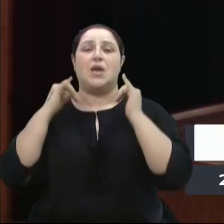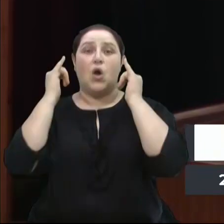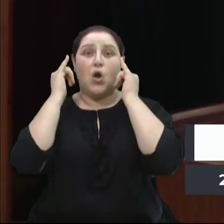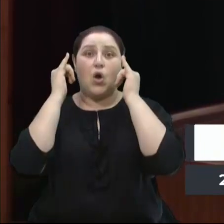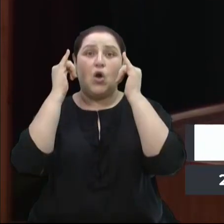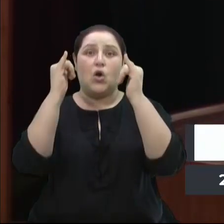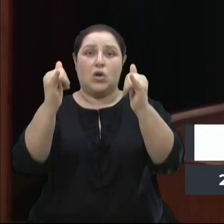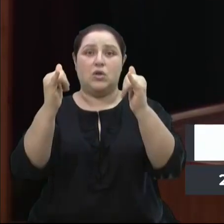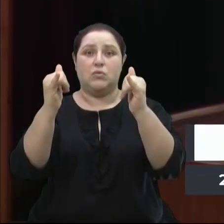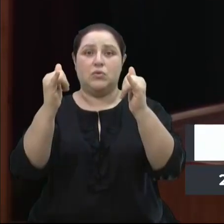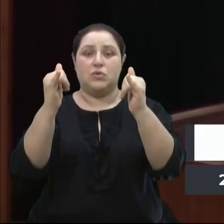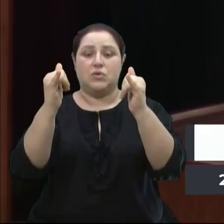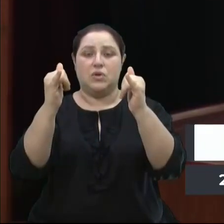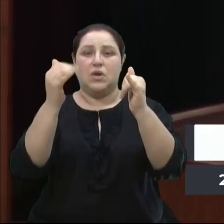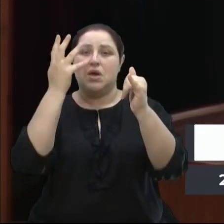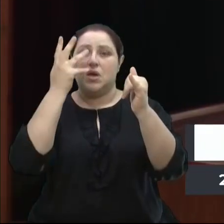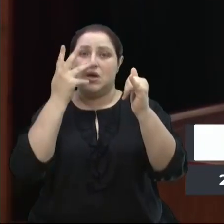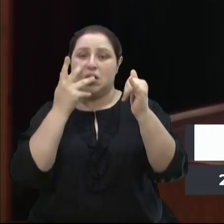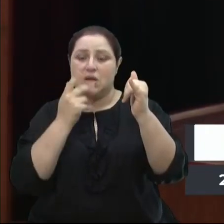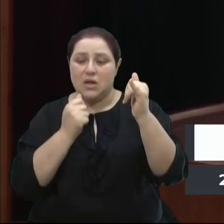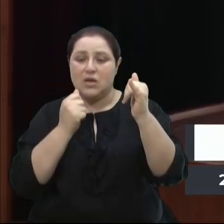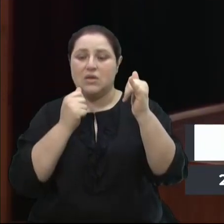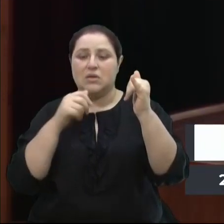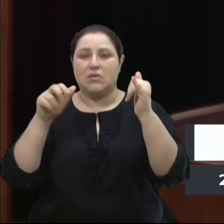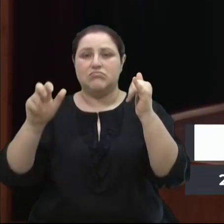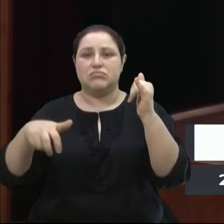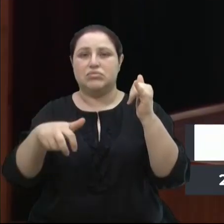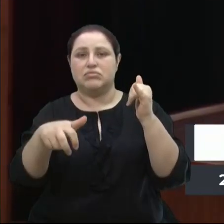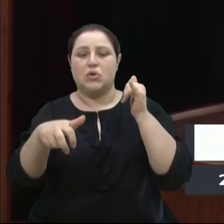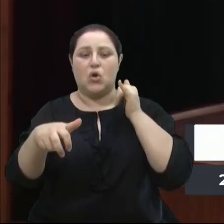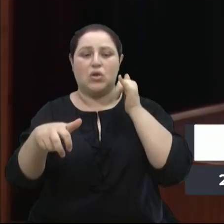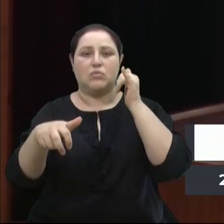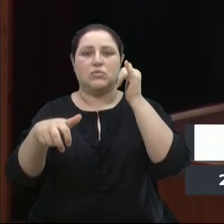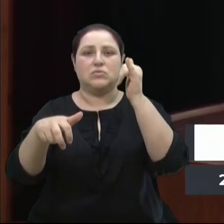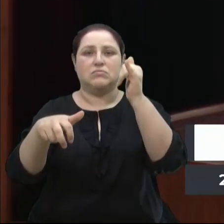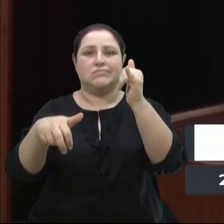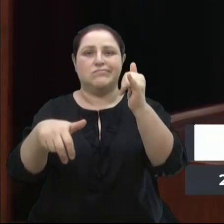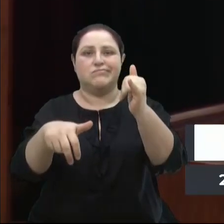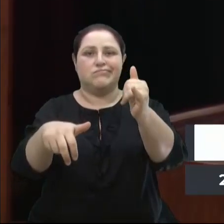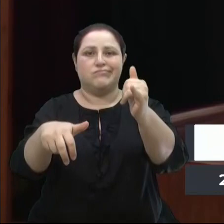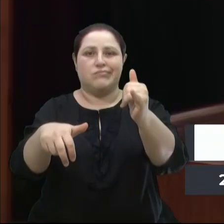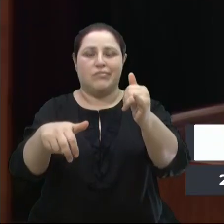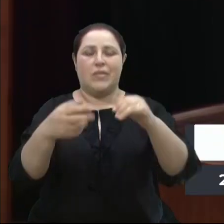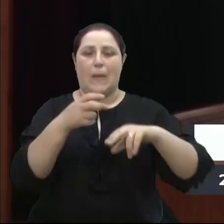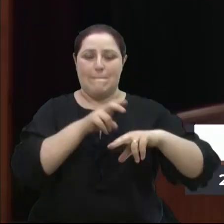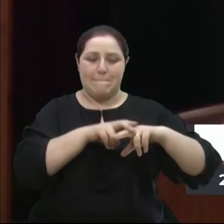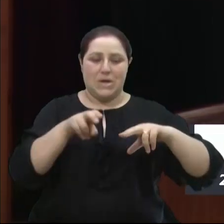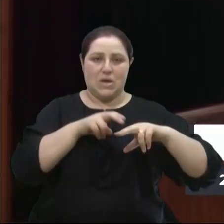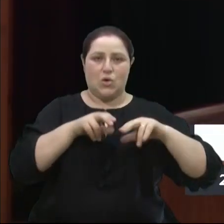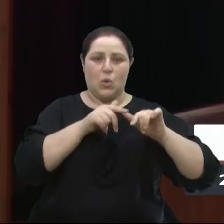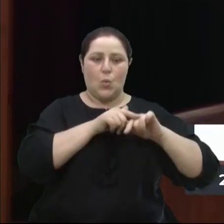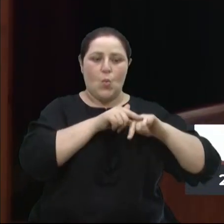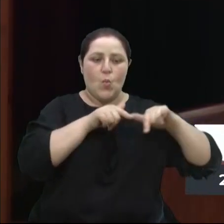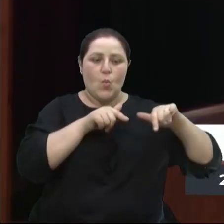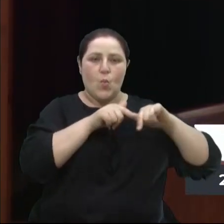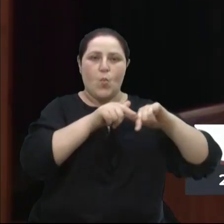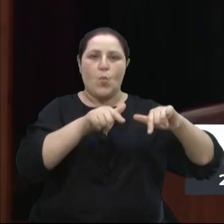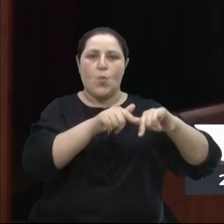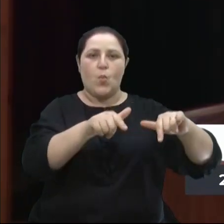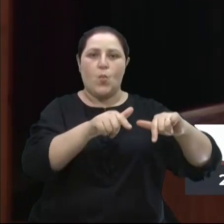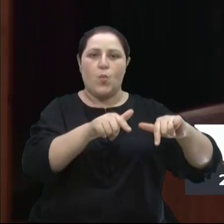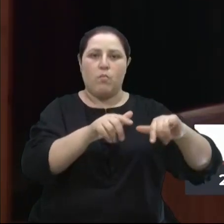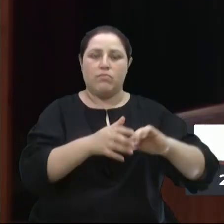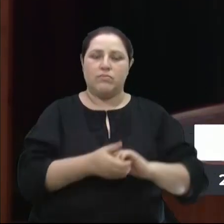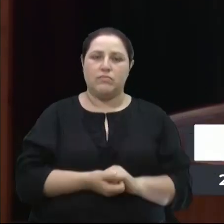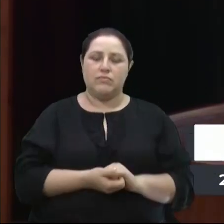essas crianças com os bancos vazios, tá? E deixam essas crianças correndo risco.